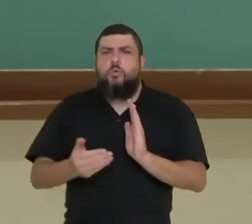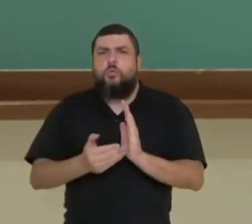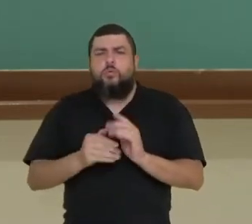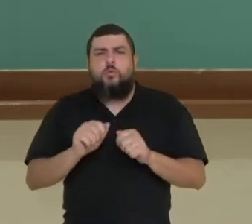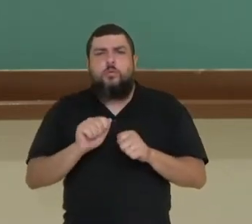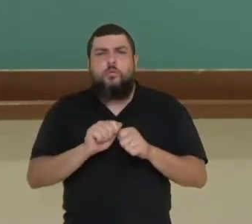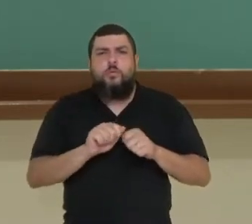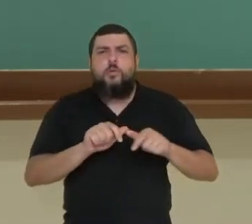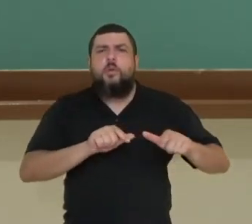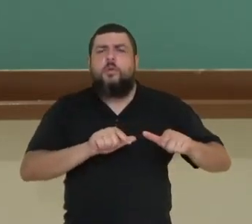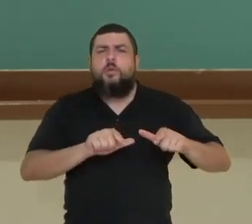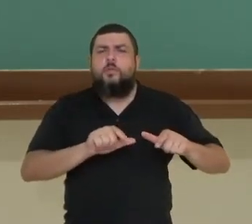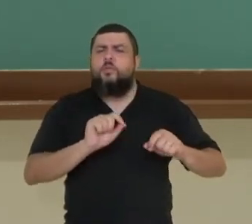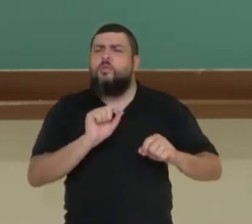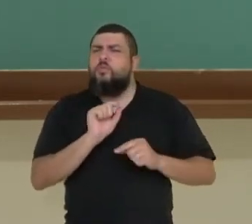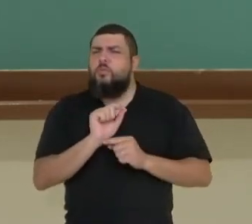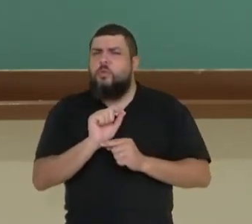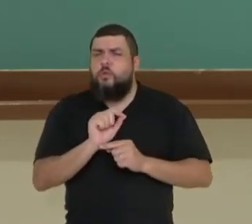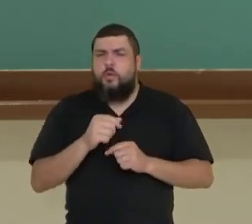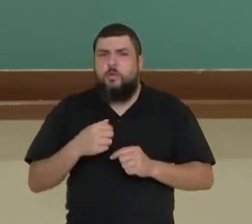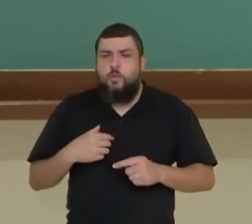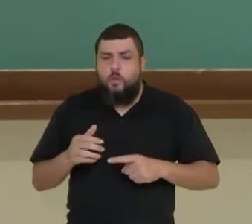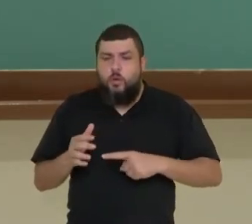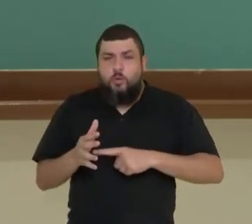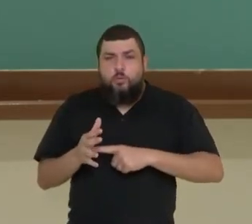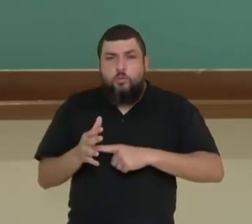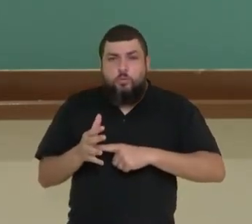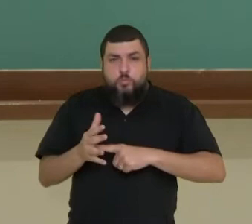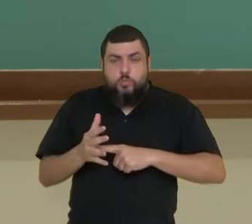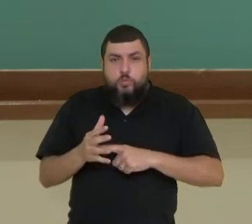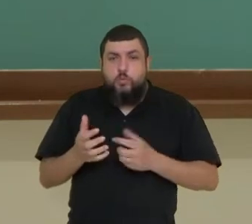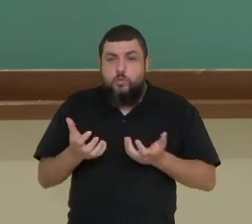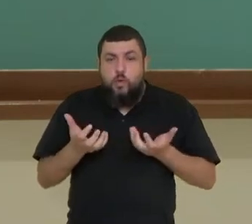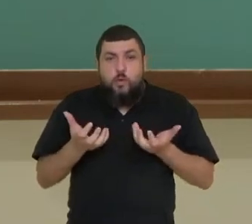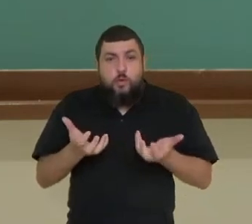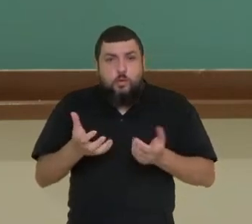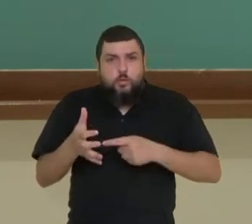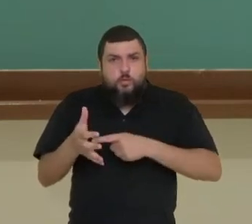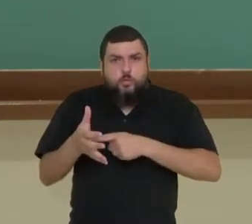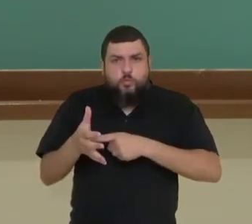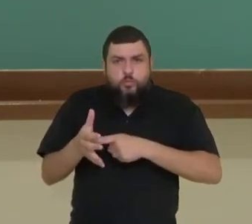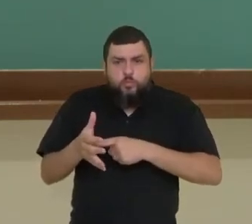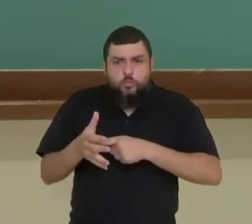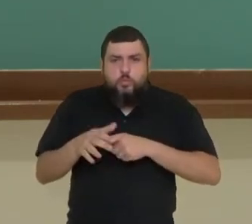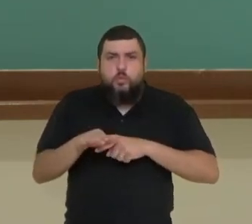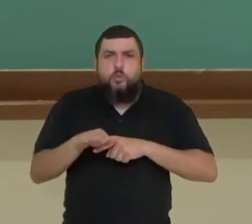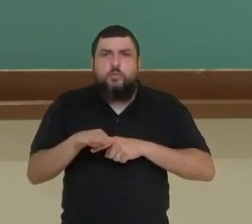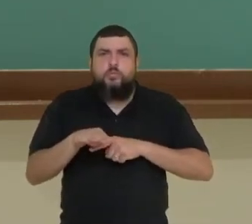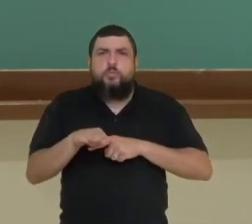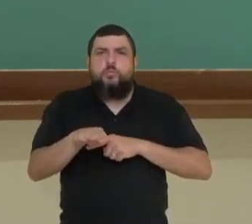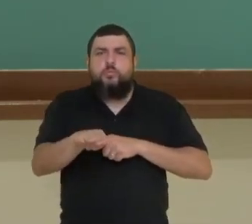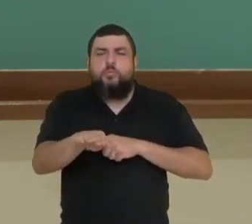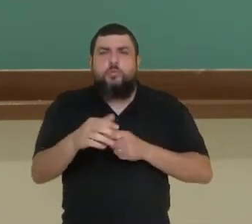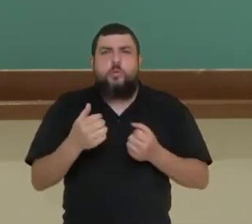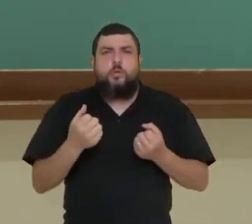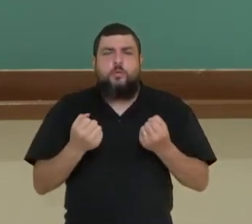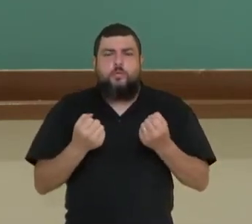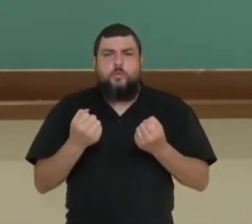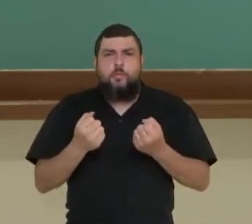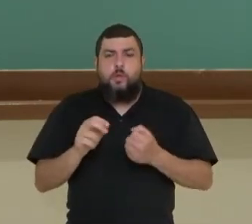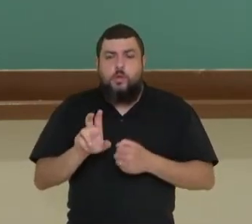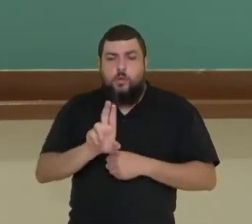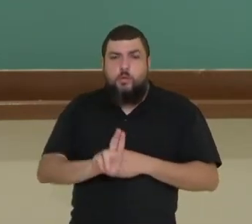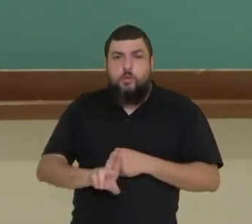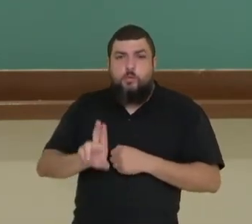trabalho, né? Afinal, eu quero que o motor mova o veículo. Eu quero que o motor, né, utilize a sua força, né,